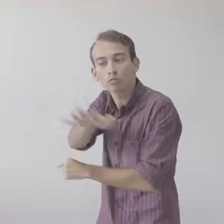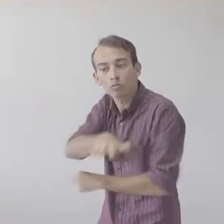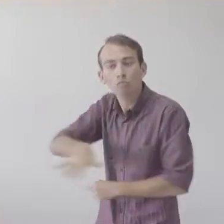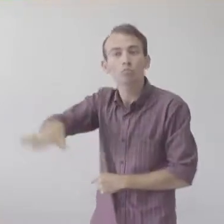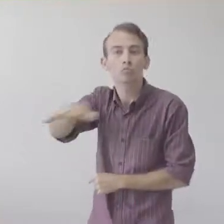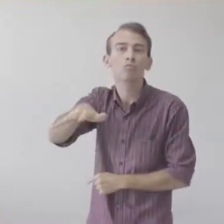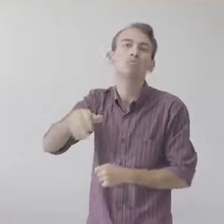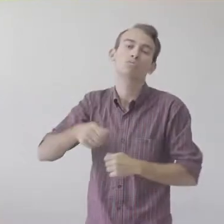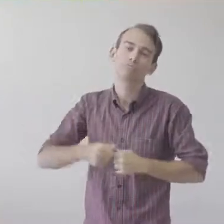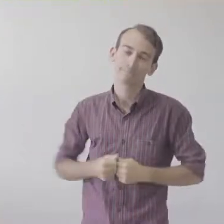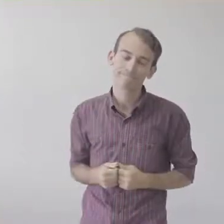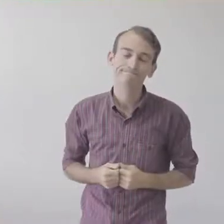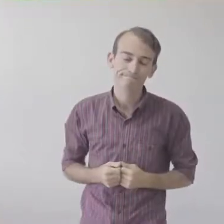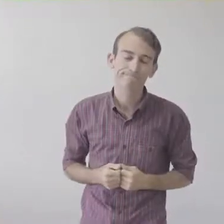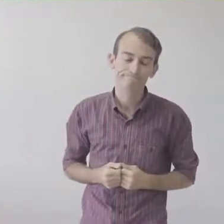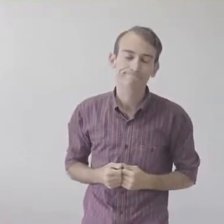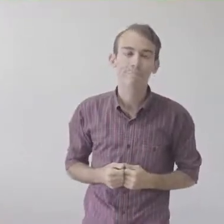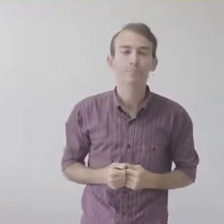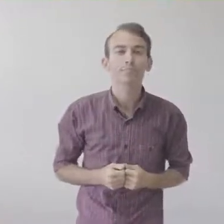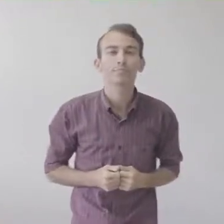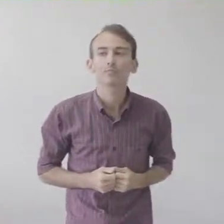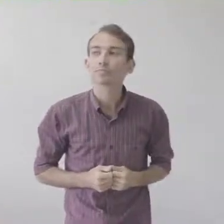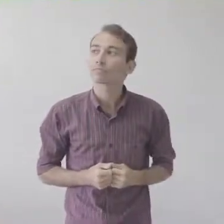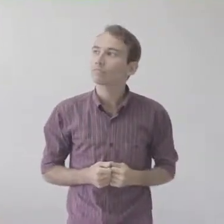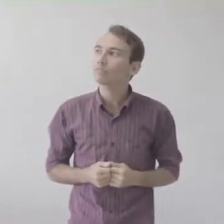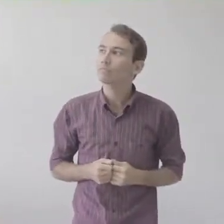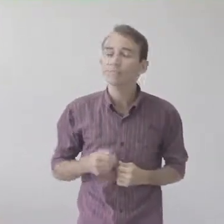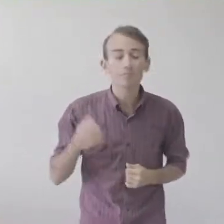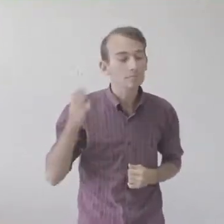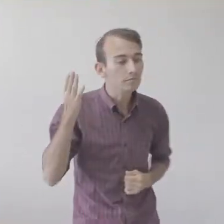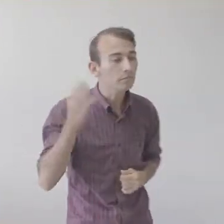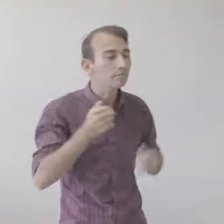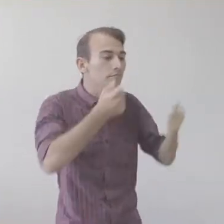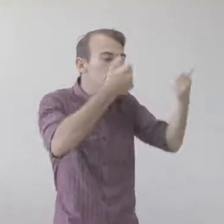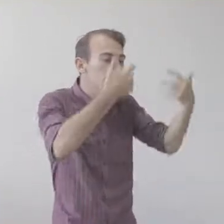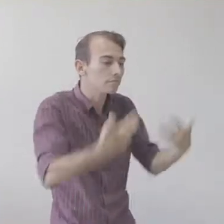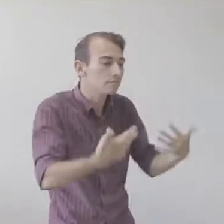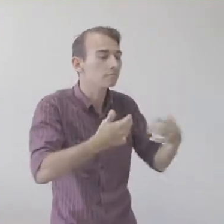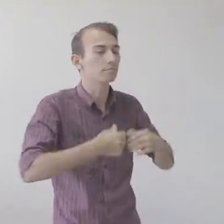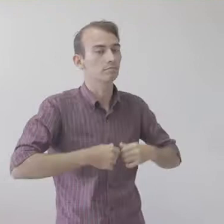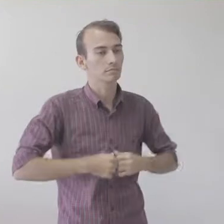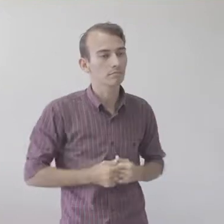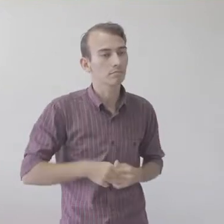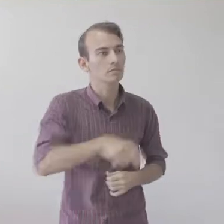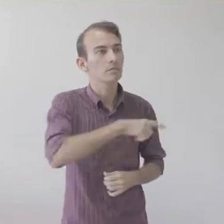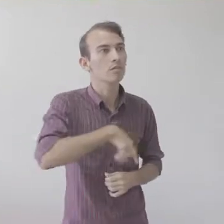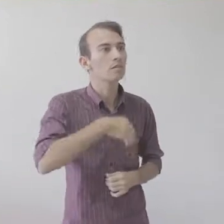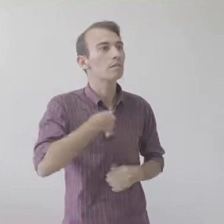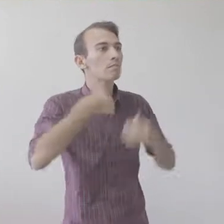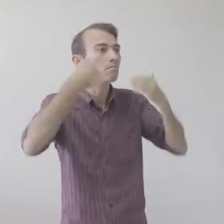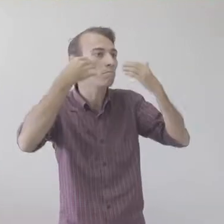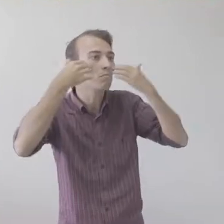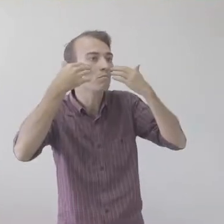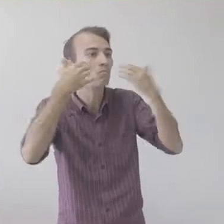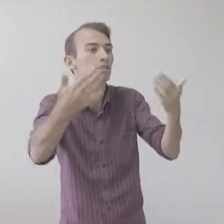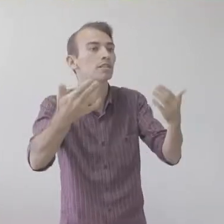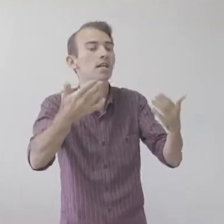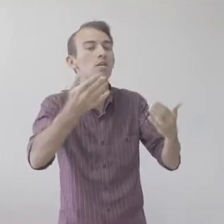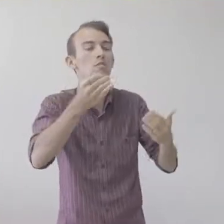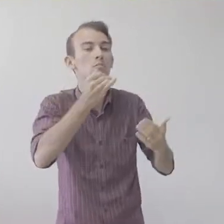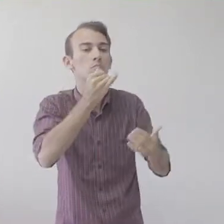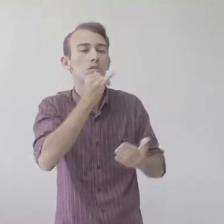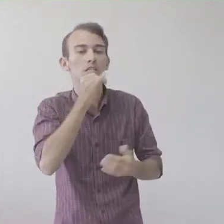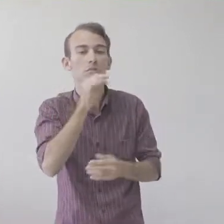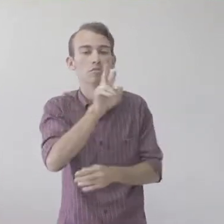uma coisa que a gente tem que assim mostrar para as pessoas também que o gesto de declaração